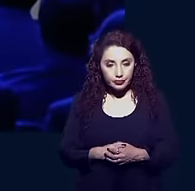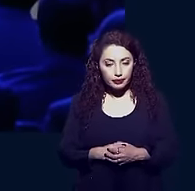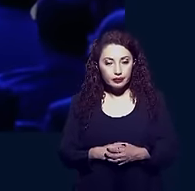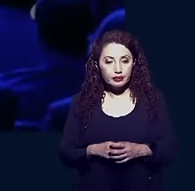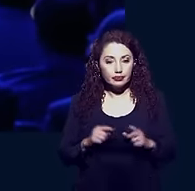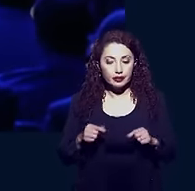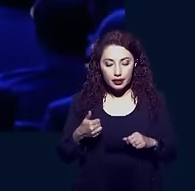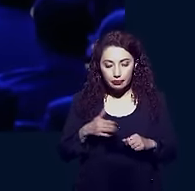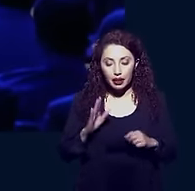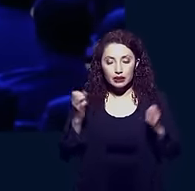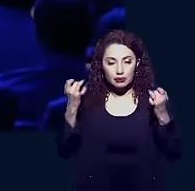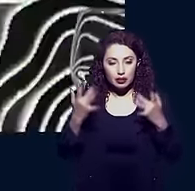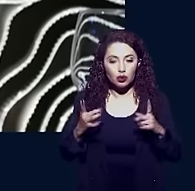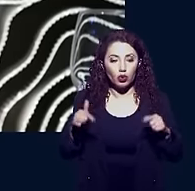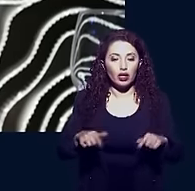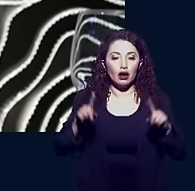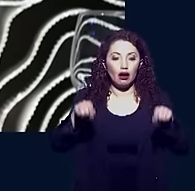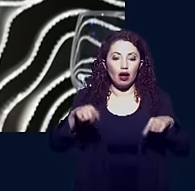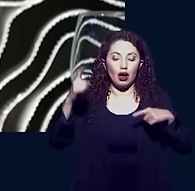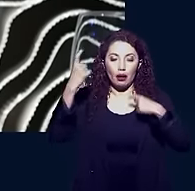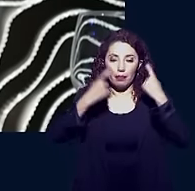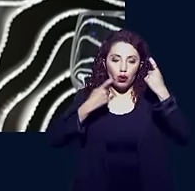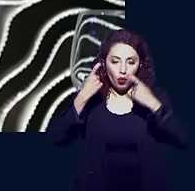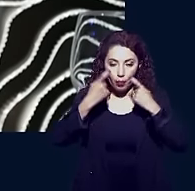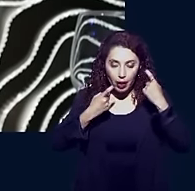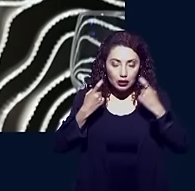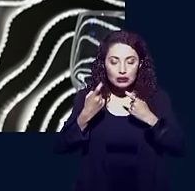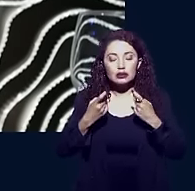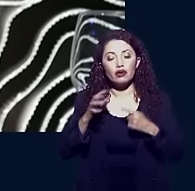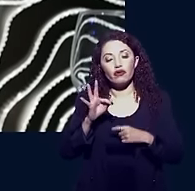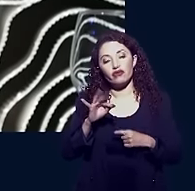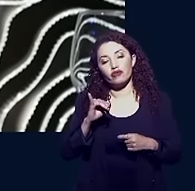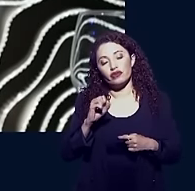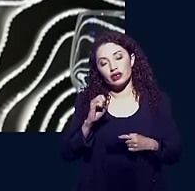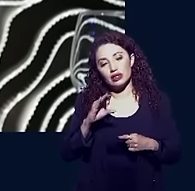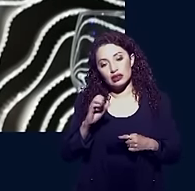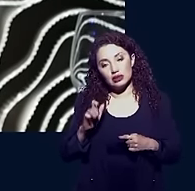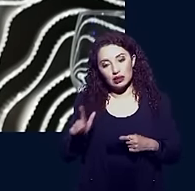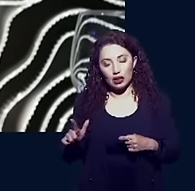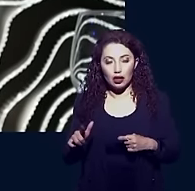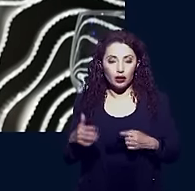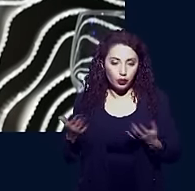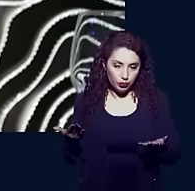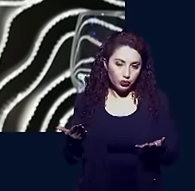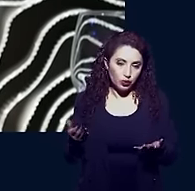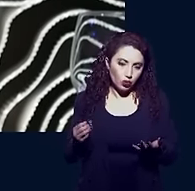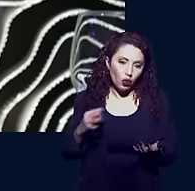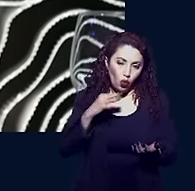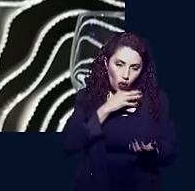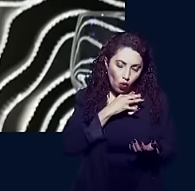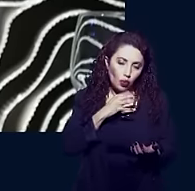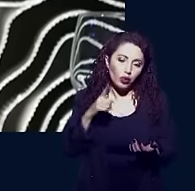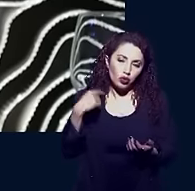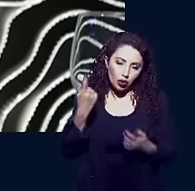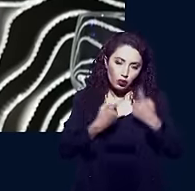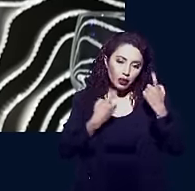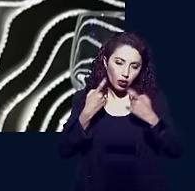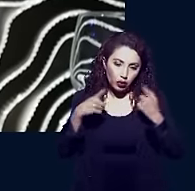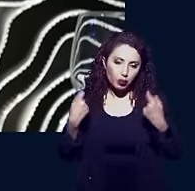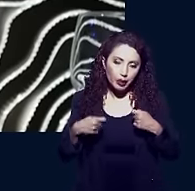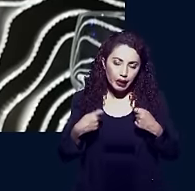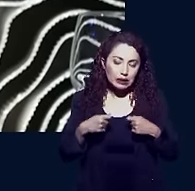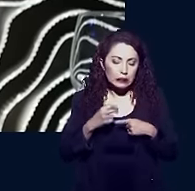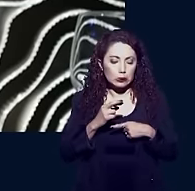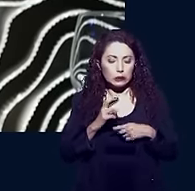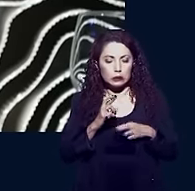preocupação fiscal né e um pouco do que Rodrigo falou eu acho que claro que preocupa a gente tem que monitorar mas assim o